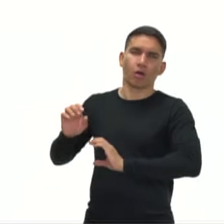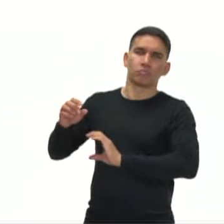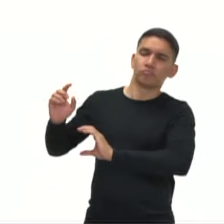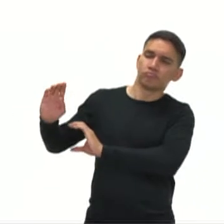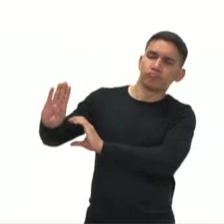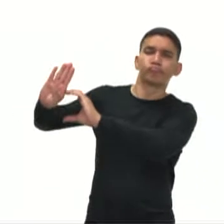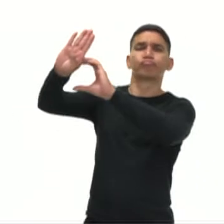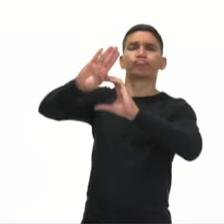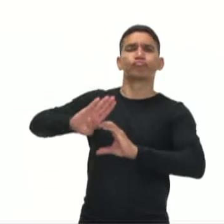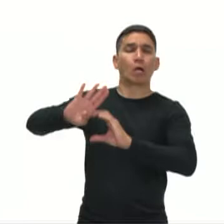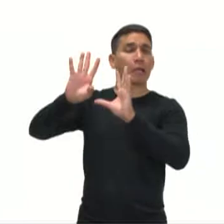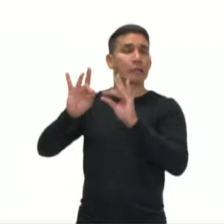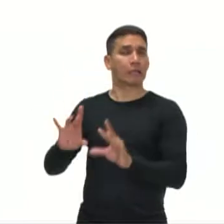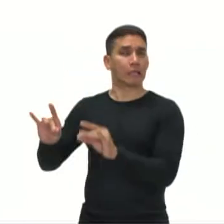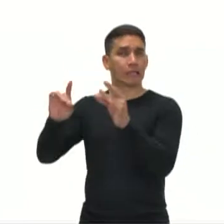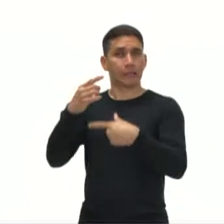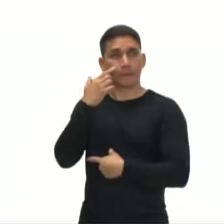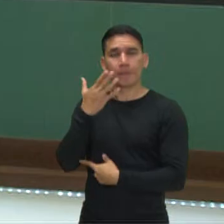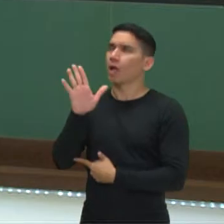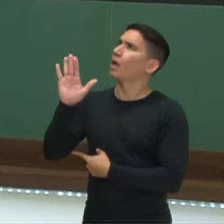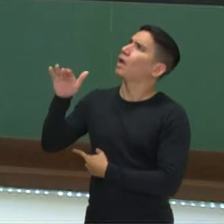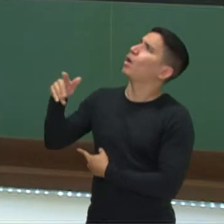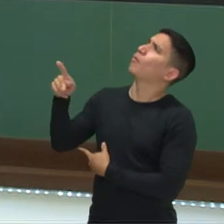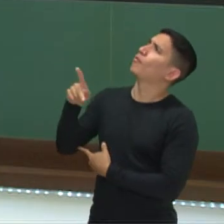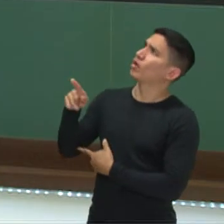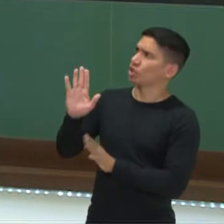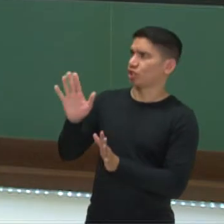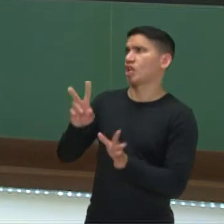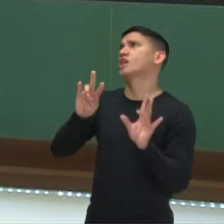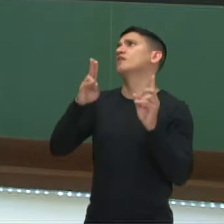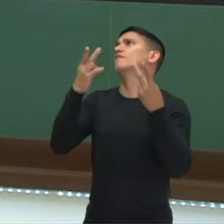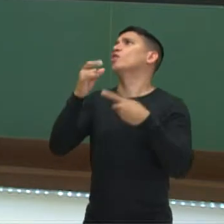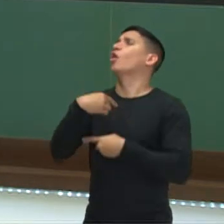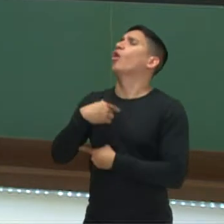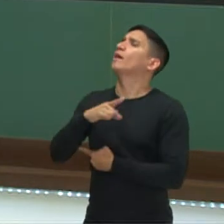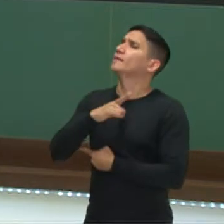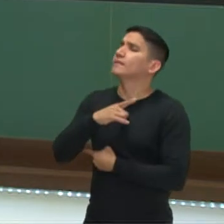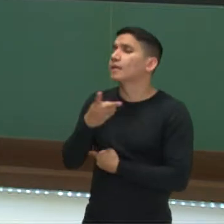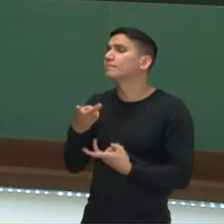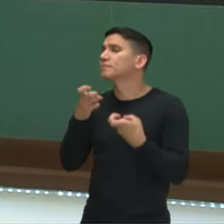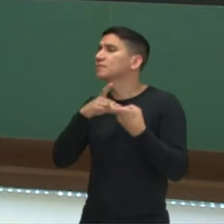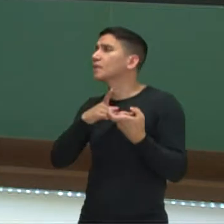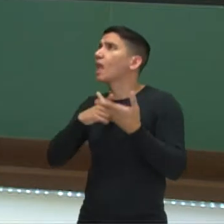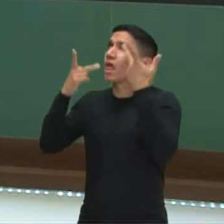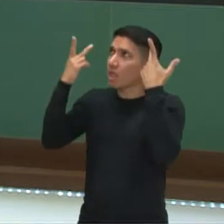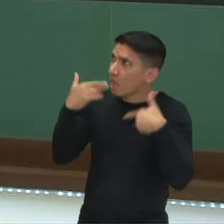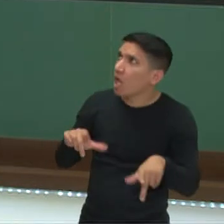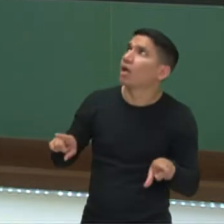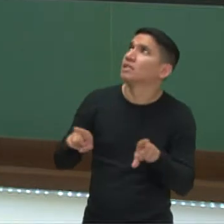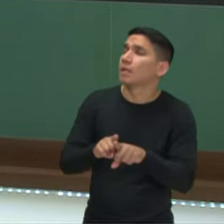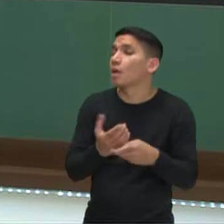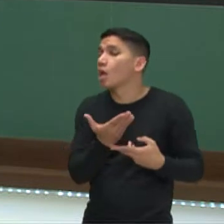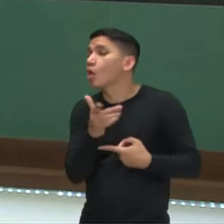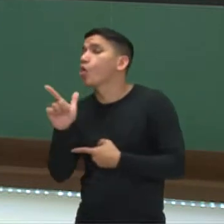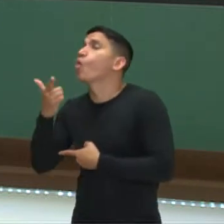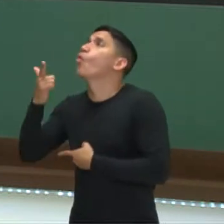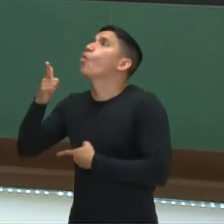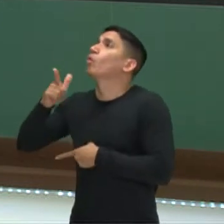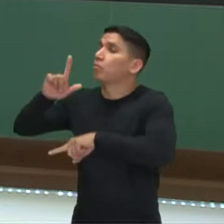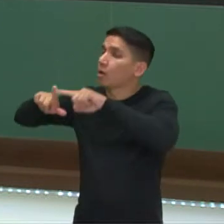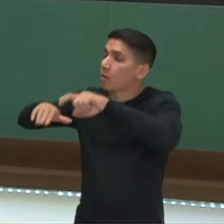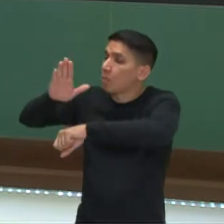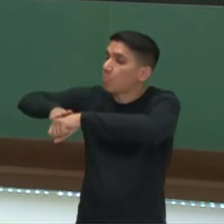bastante complexa. Professor, já vi que tem polímeros naturais e tem também os